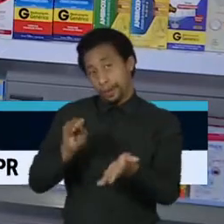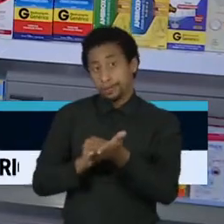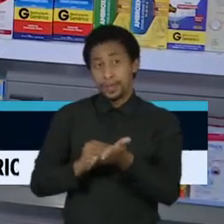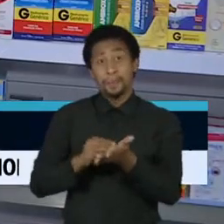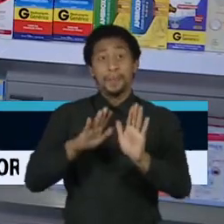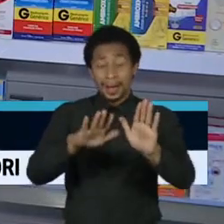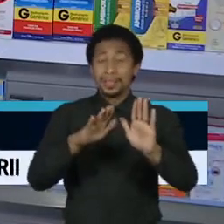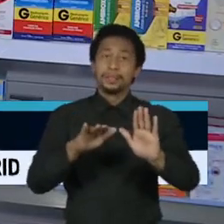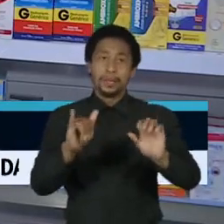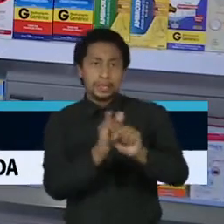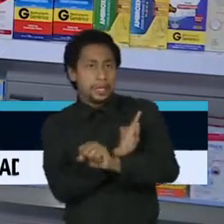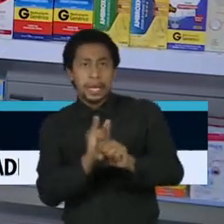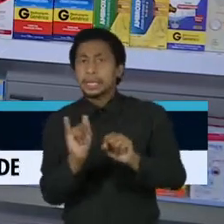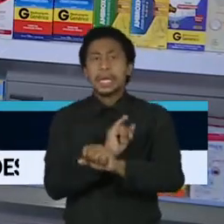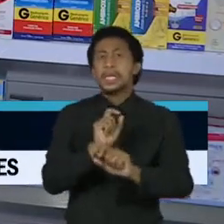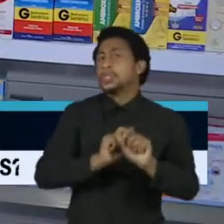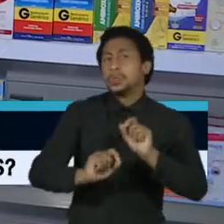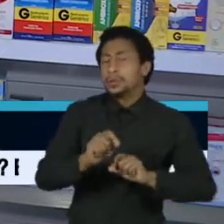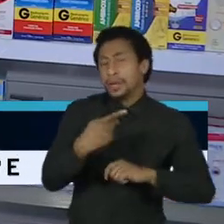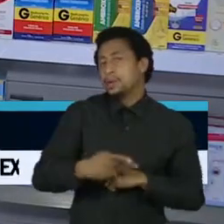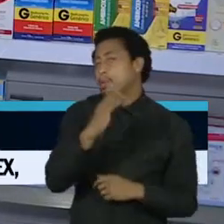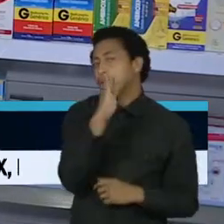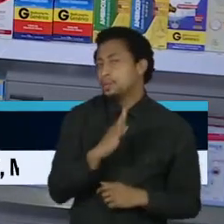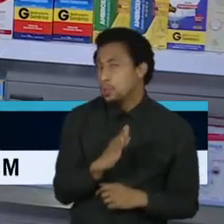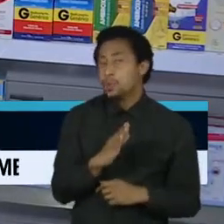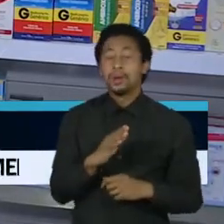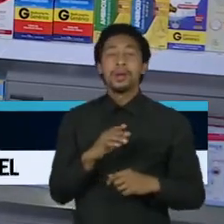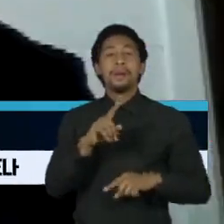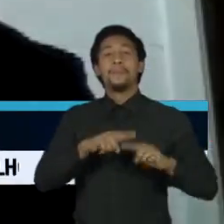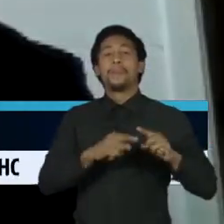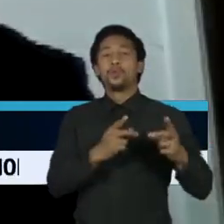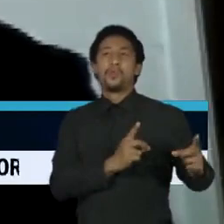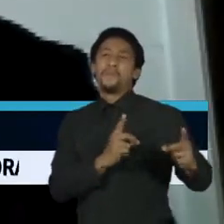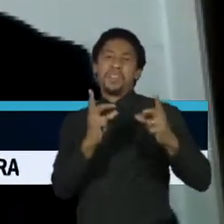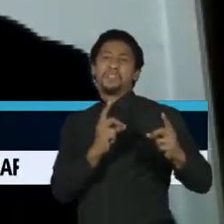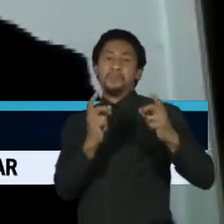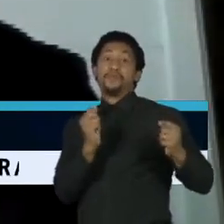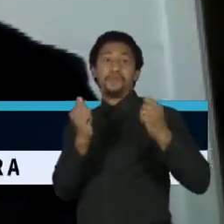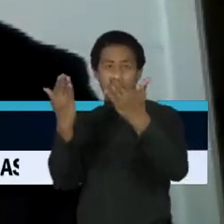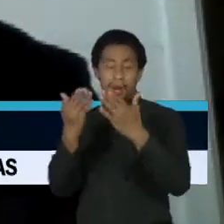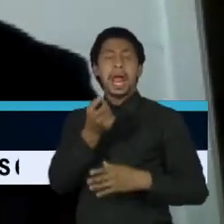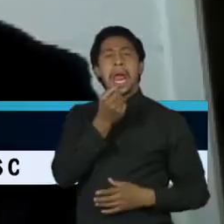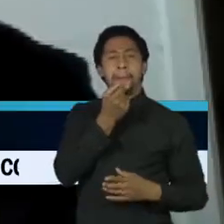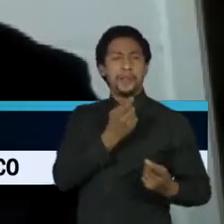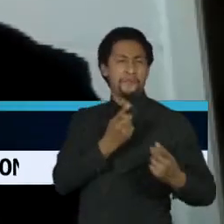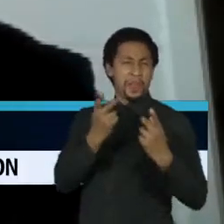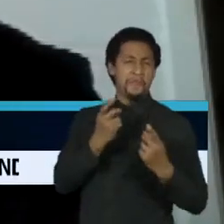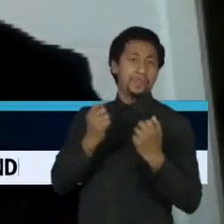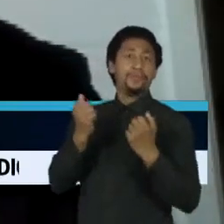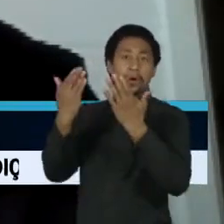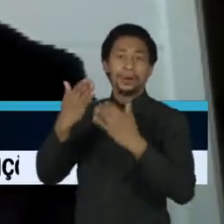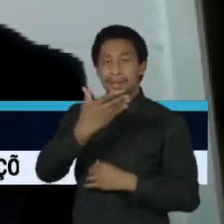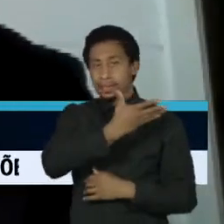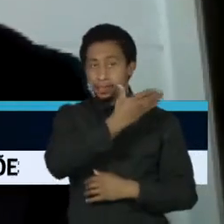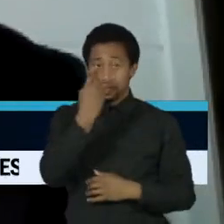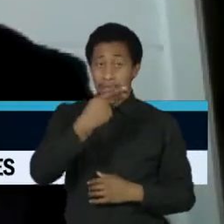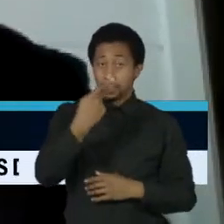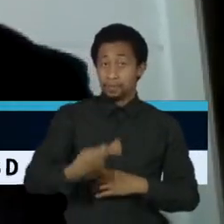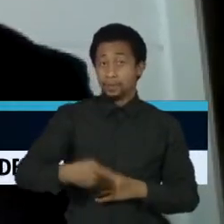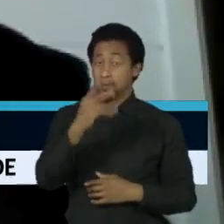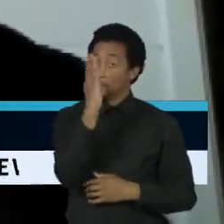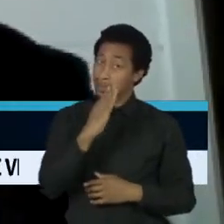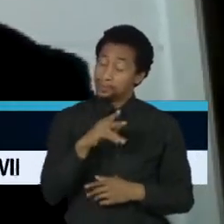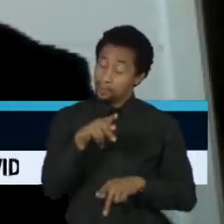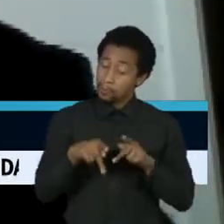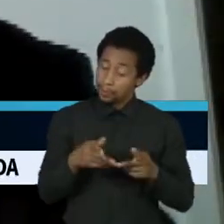Brasil em privilegiar a importação de medicamentos e insumos. O Brasil já respondeu com sua produção nacional